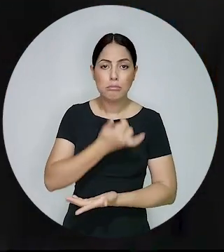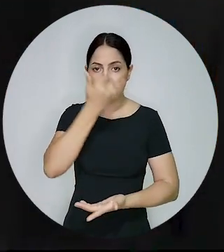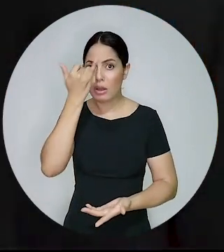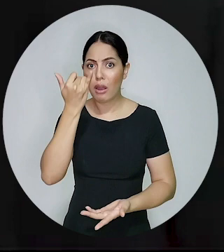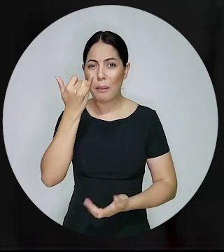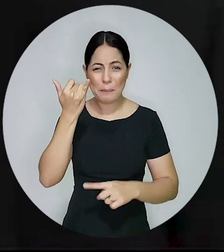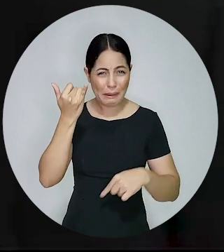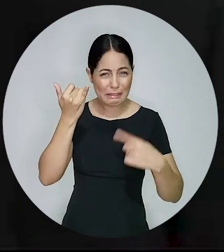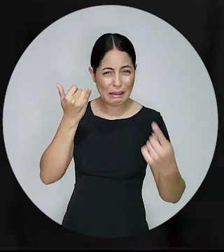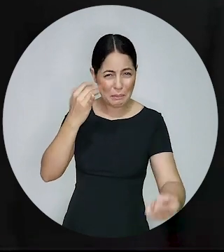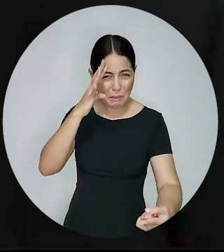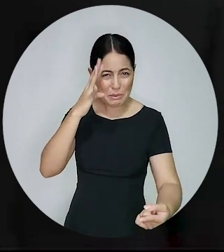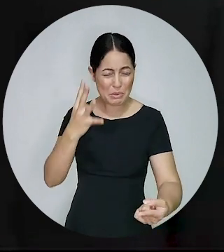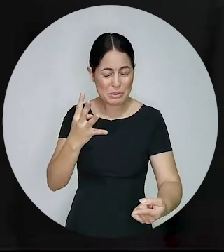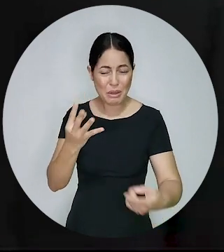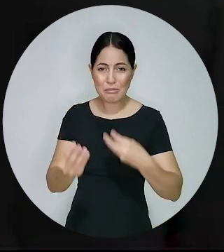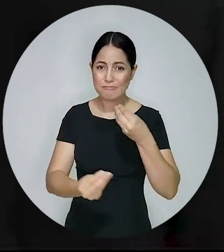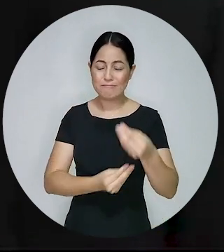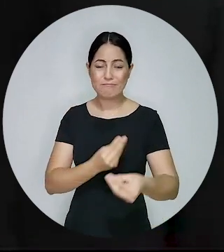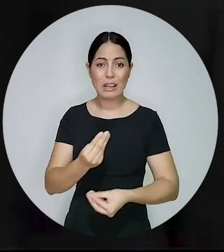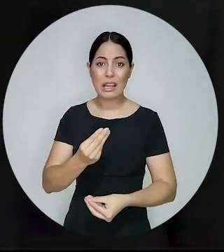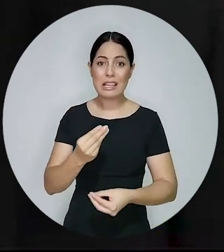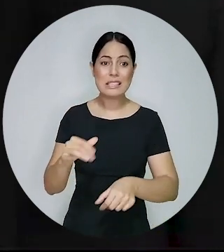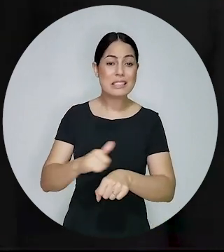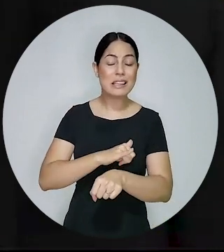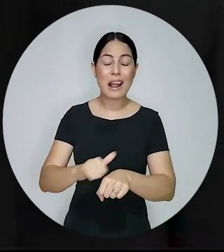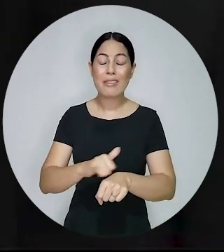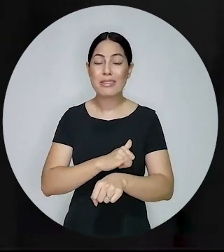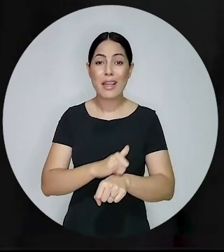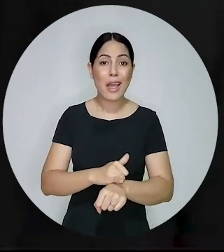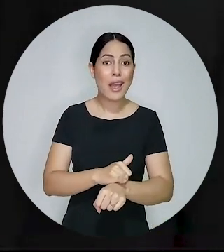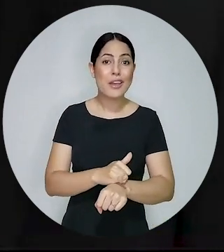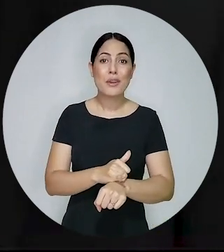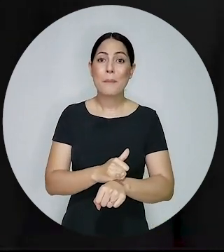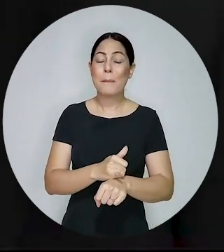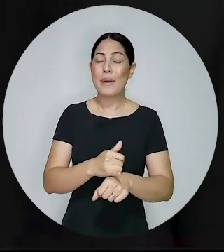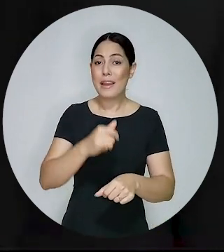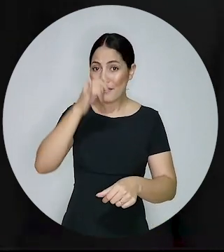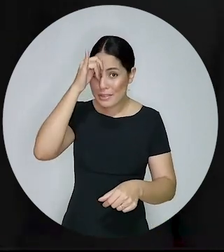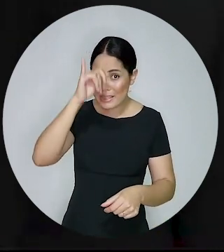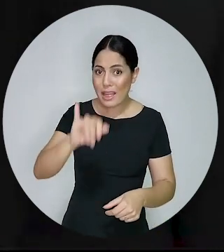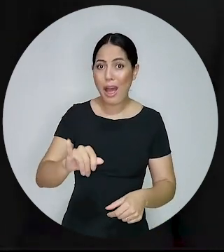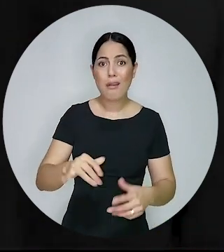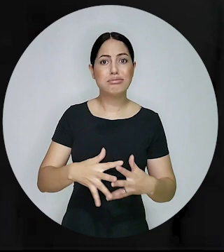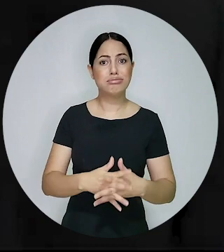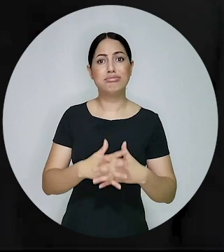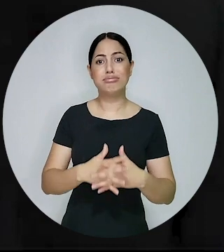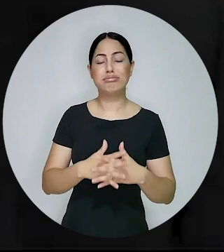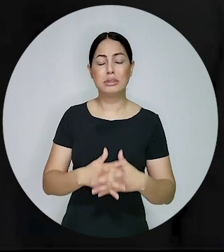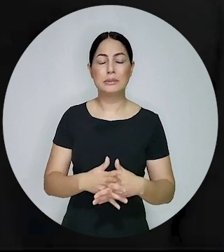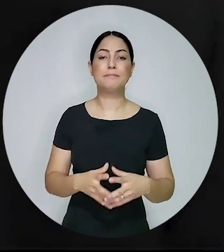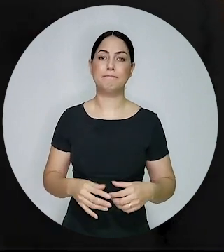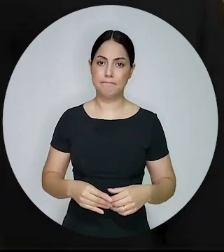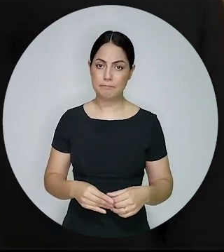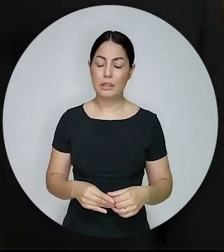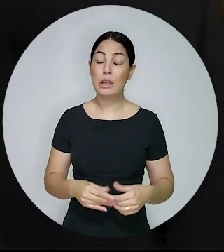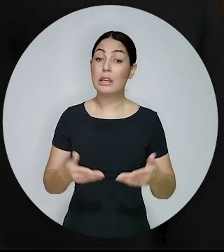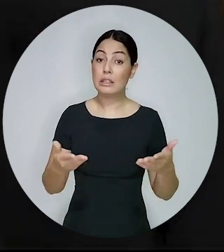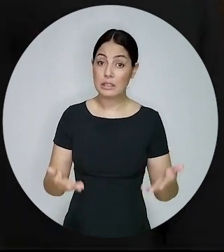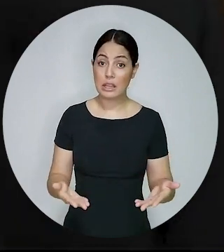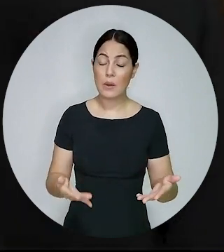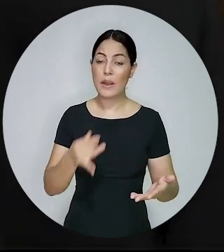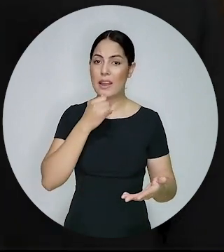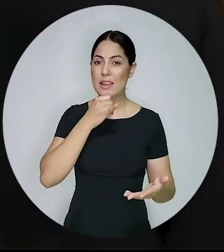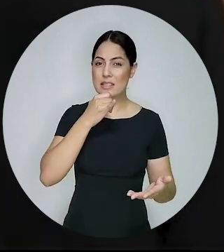depois você buscar construir soluções, e pouco se investe em você buscar caminhos proativos de prevenção